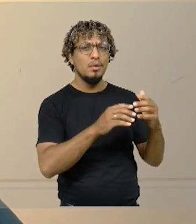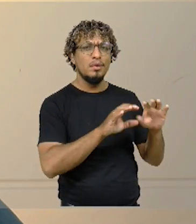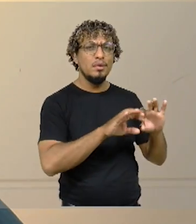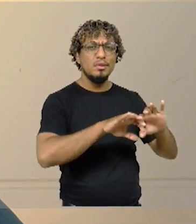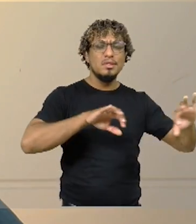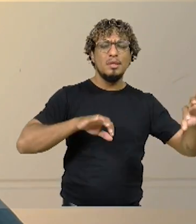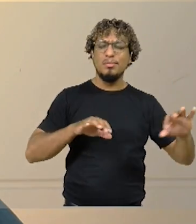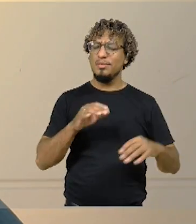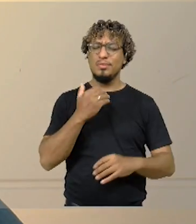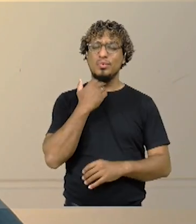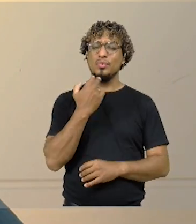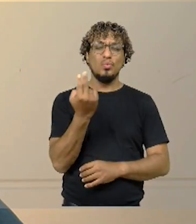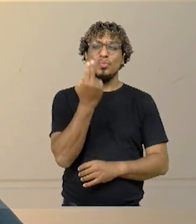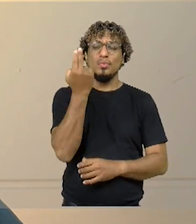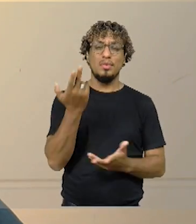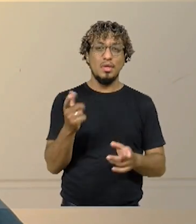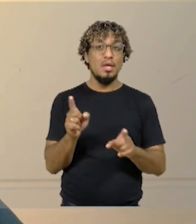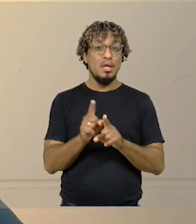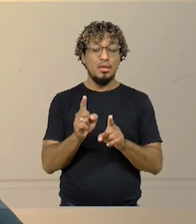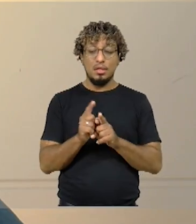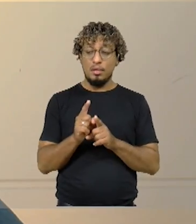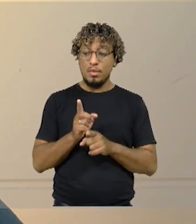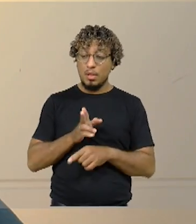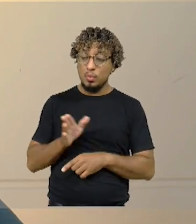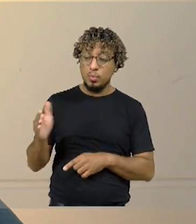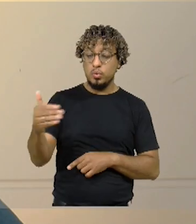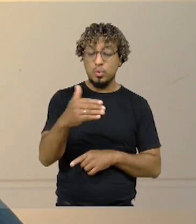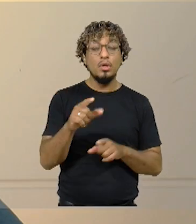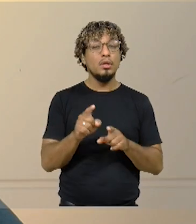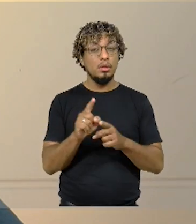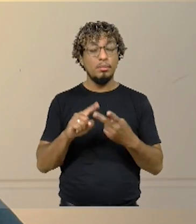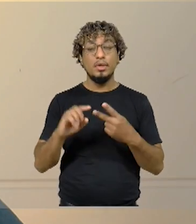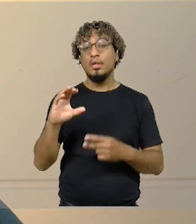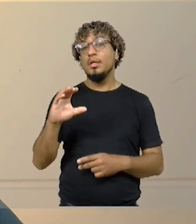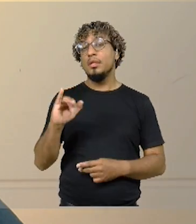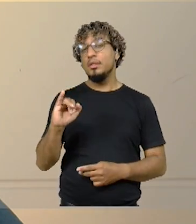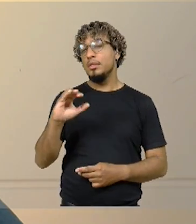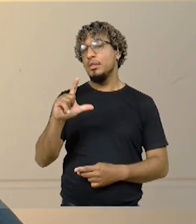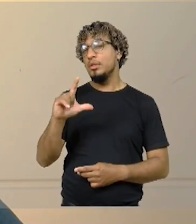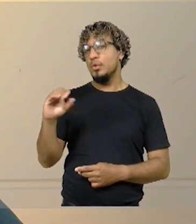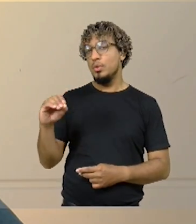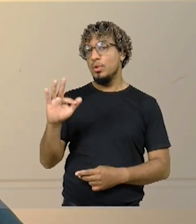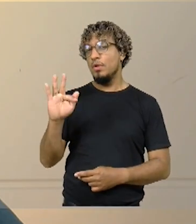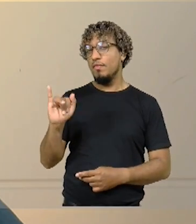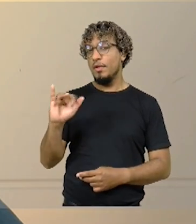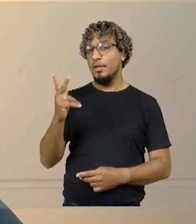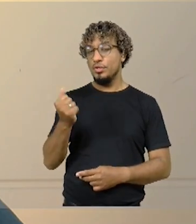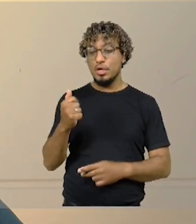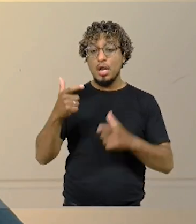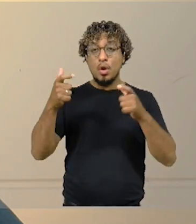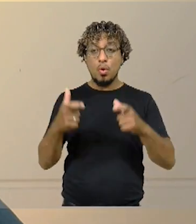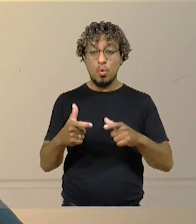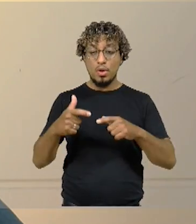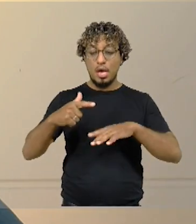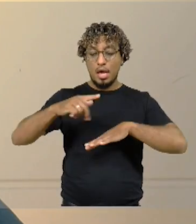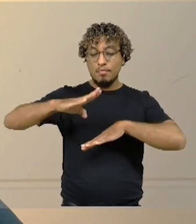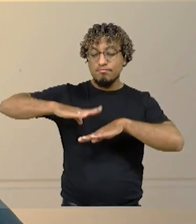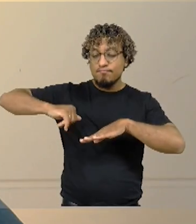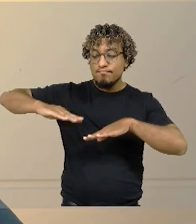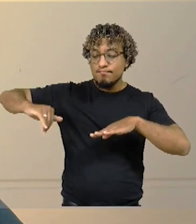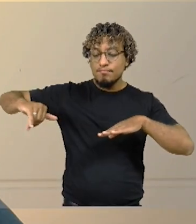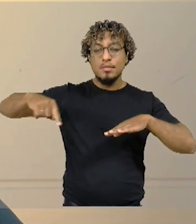turismo. A cultura é um dos elementos principais, além das belezas naturais, do turismo na cidade de São Luís, para que a pessoa não chegue aqui e vá